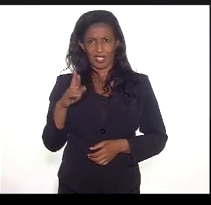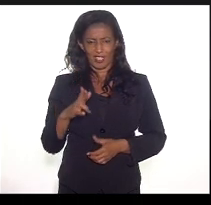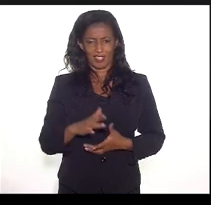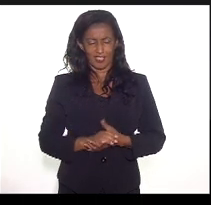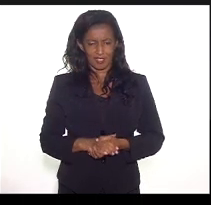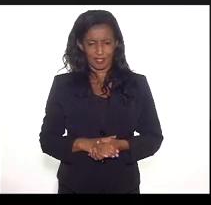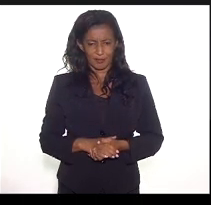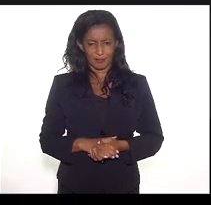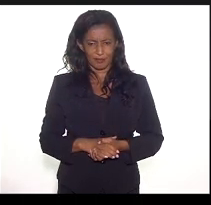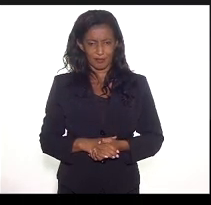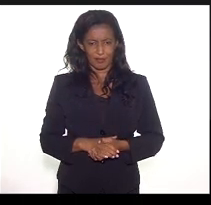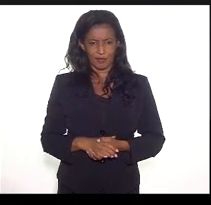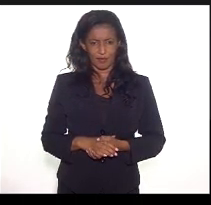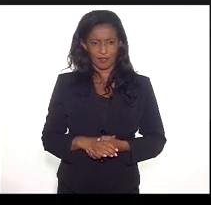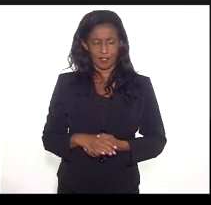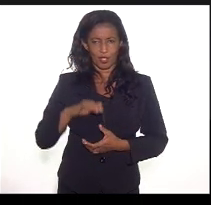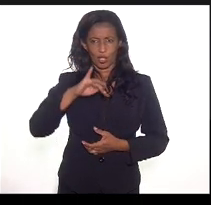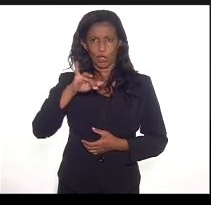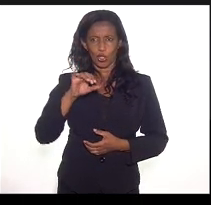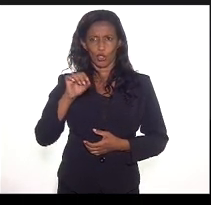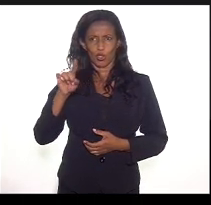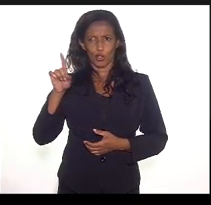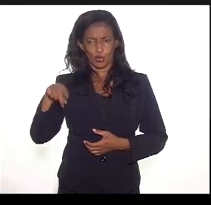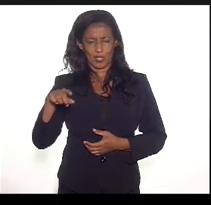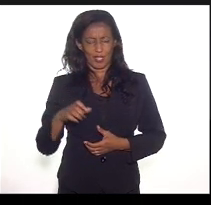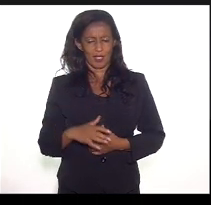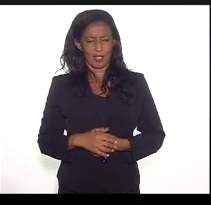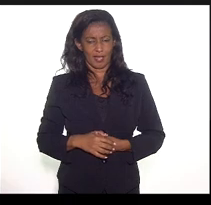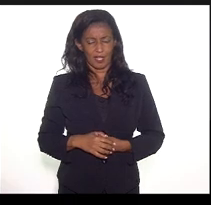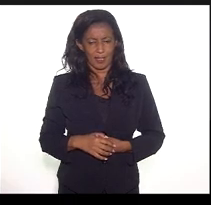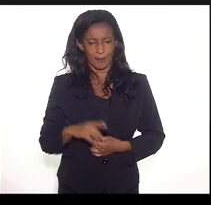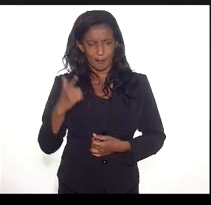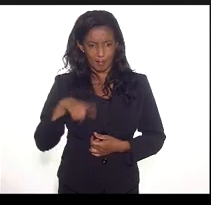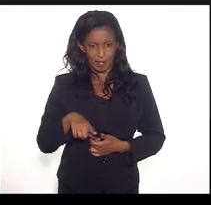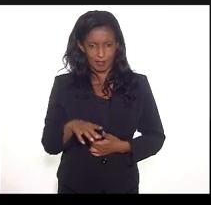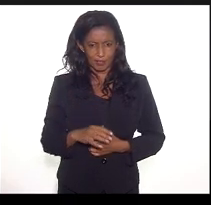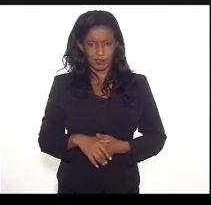José. Deputado Wellington José. Mais alguém?